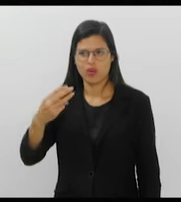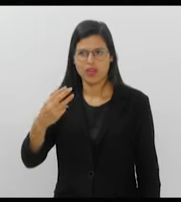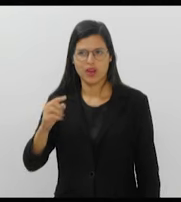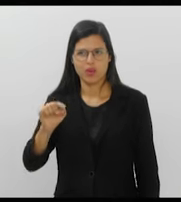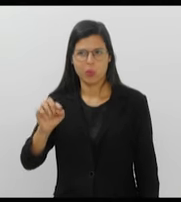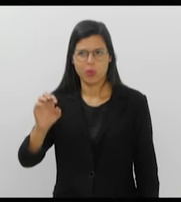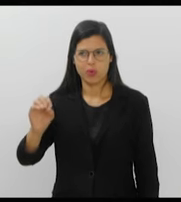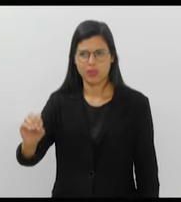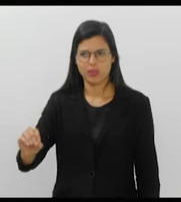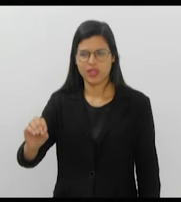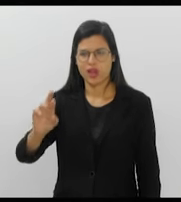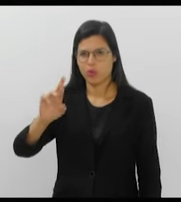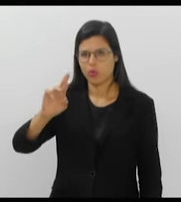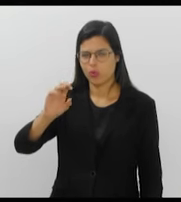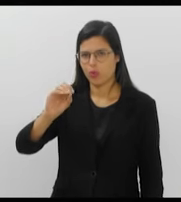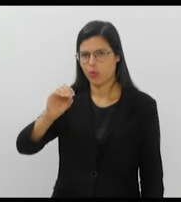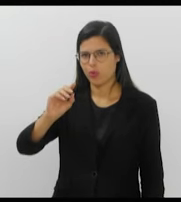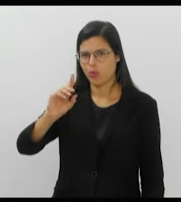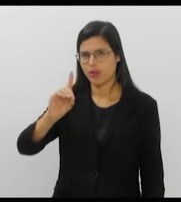3.0 do Rodriguinho,